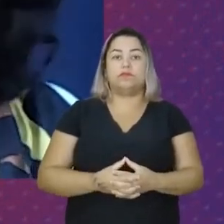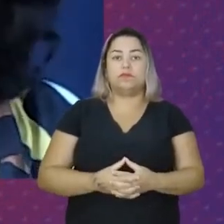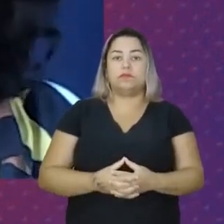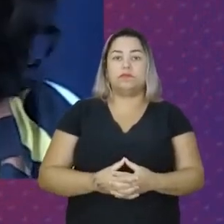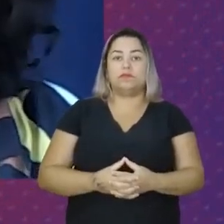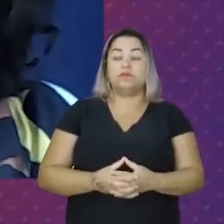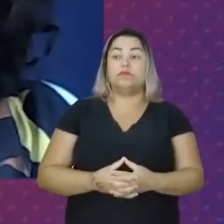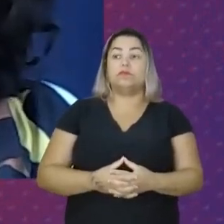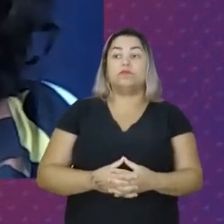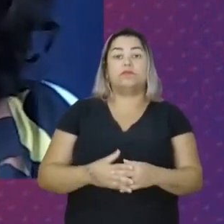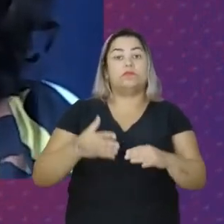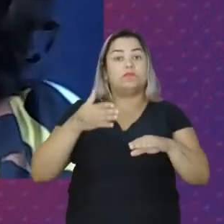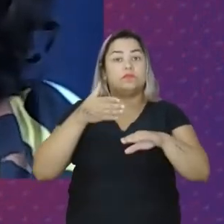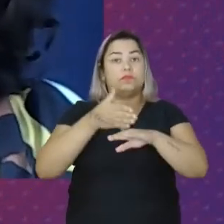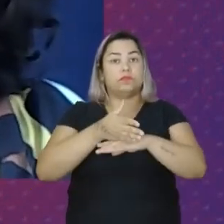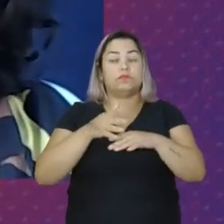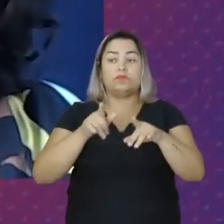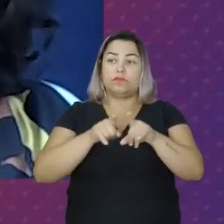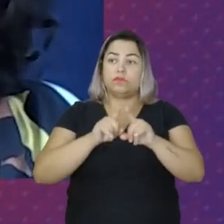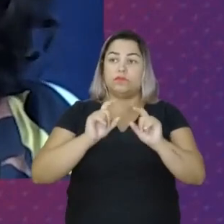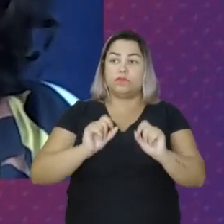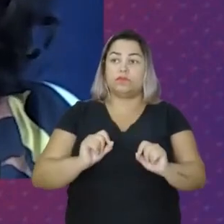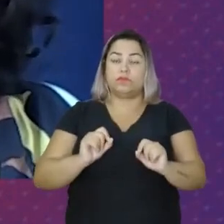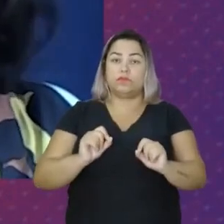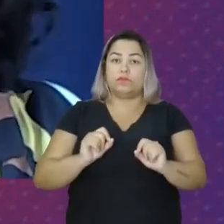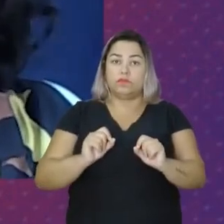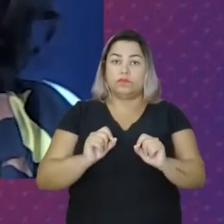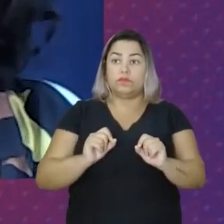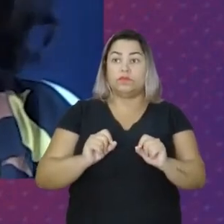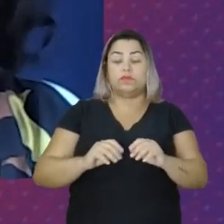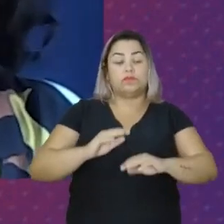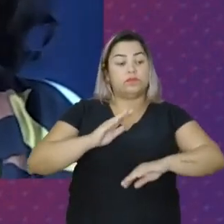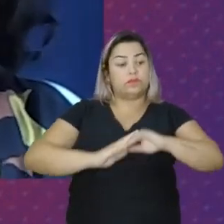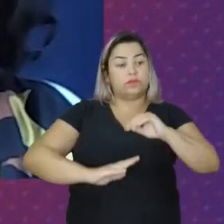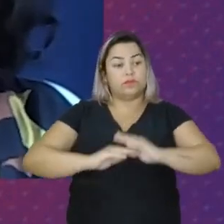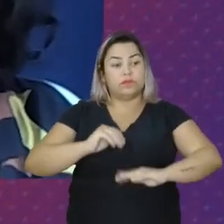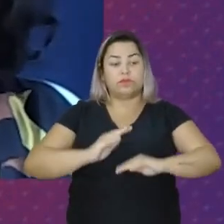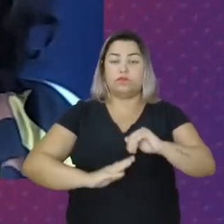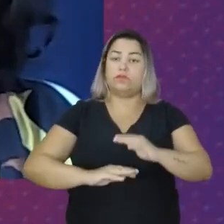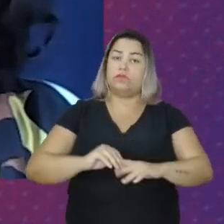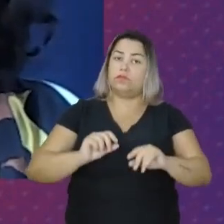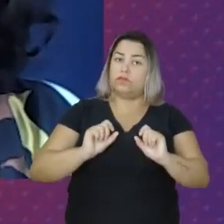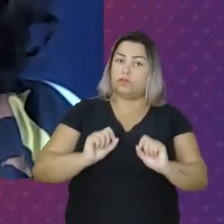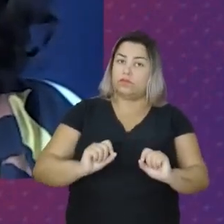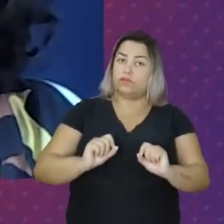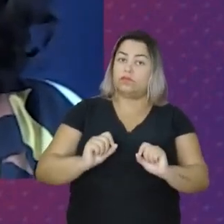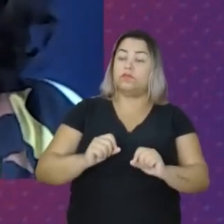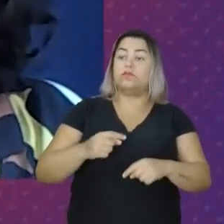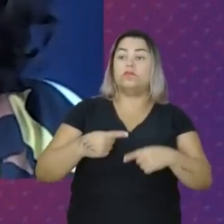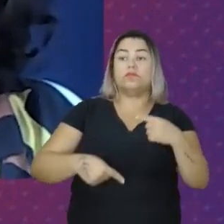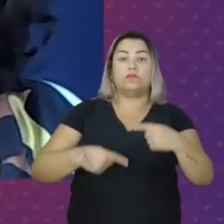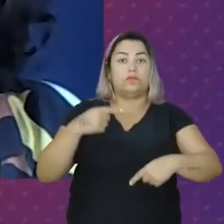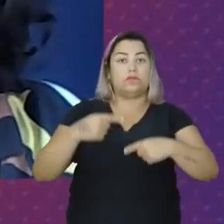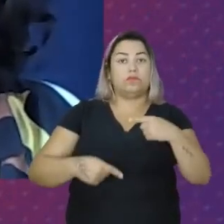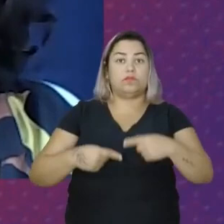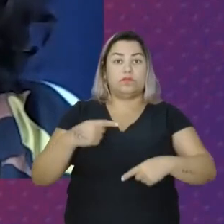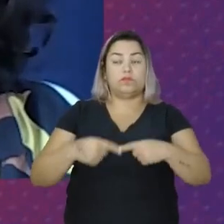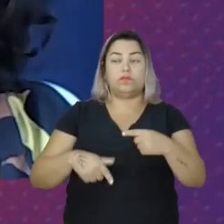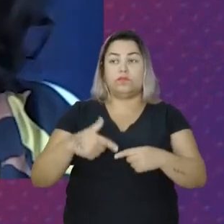eu acabei entrando na carreira política, né, saí candidata